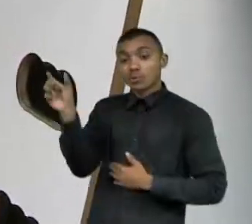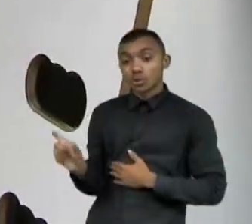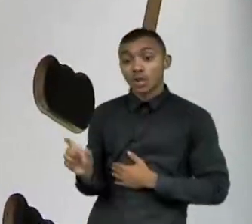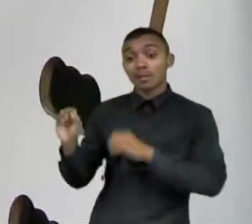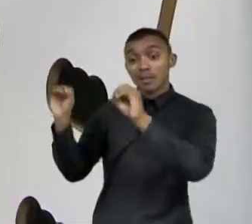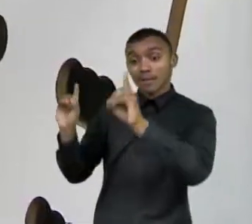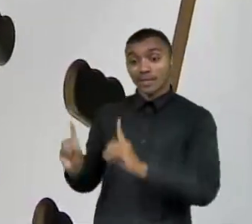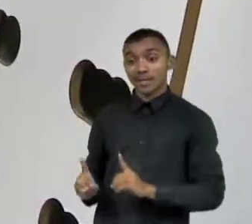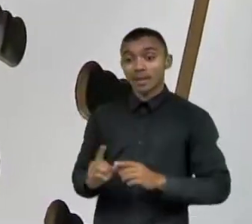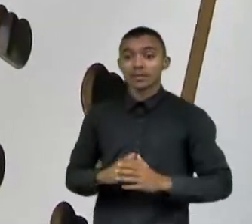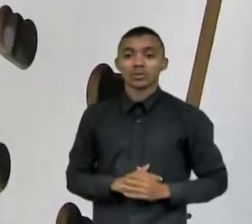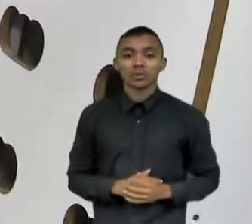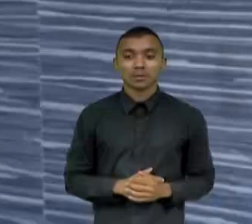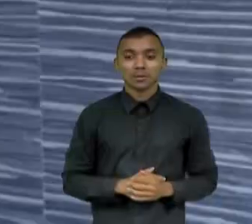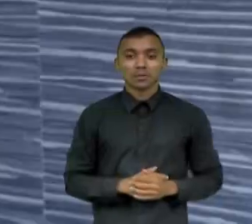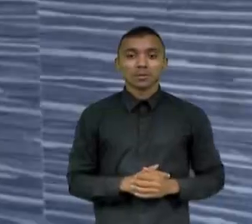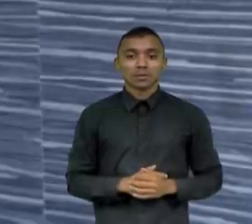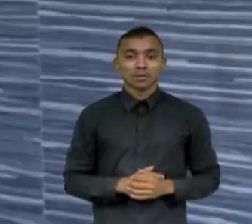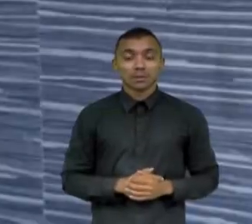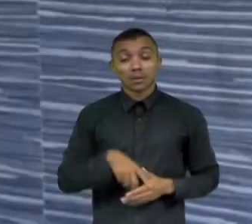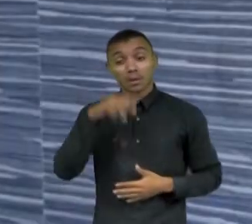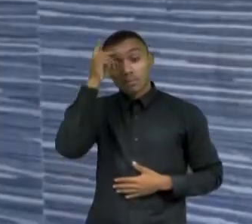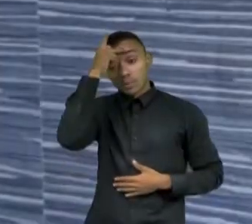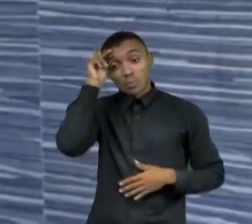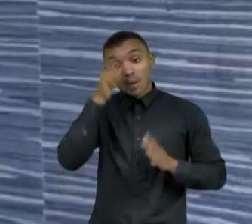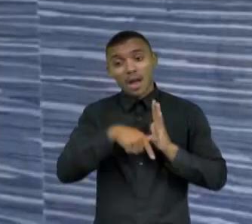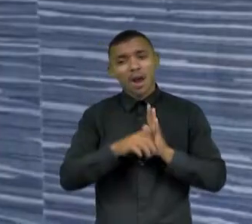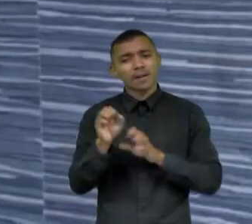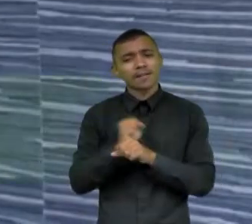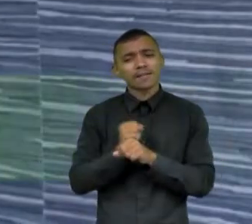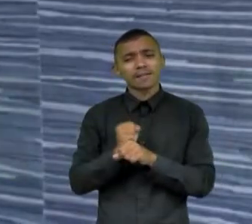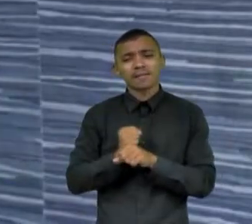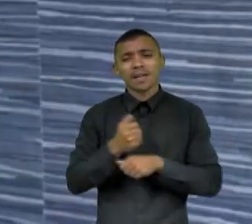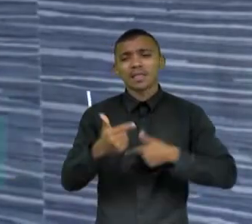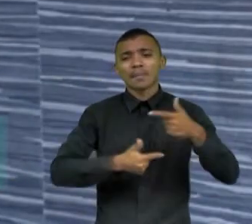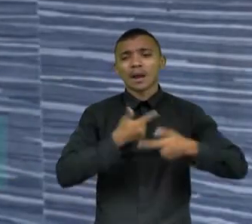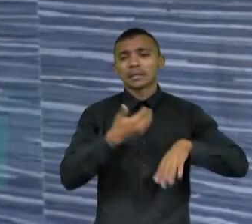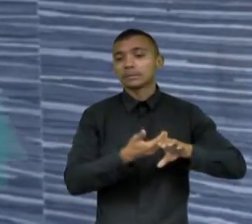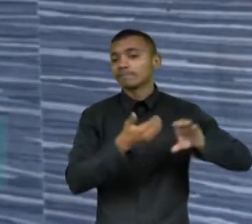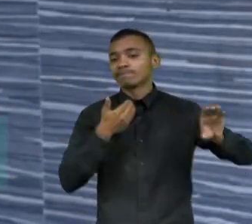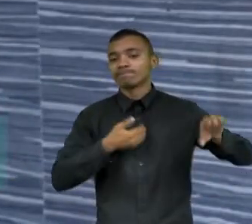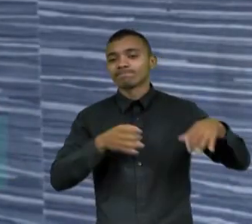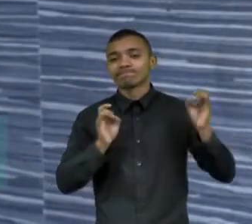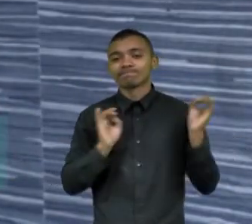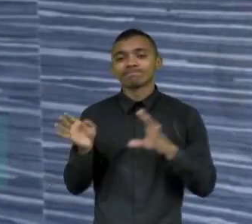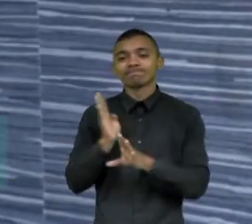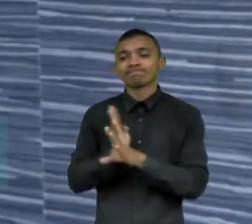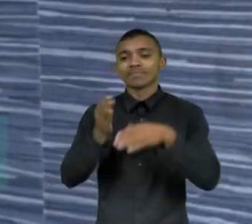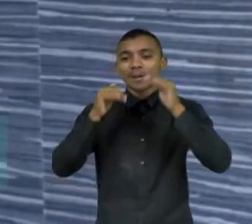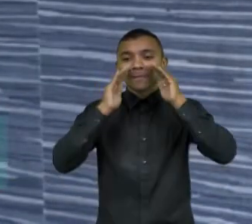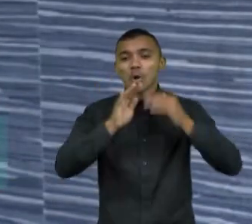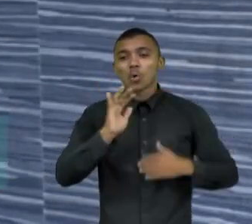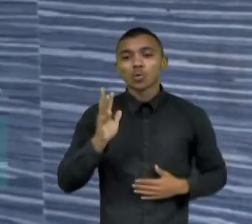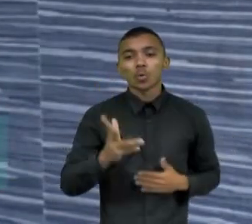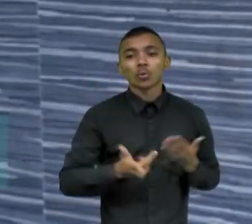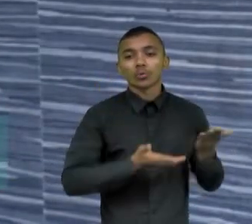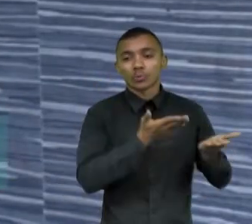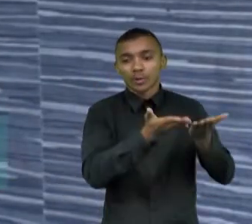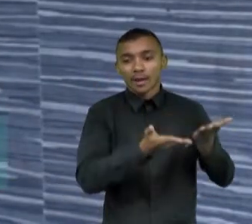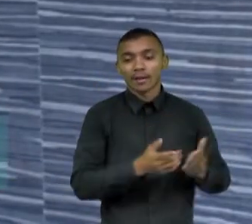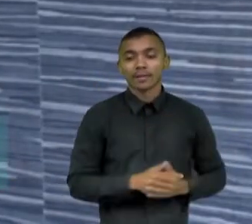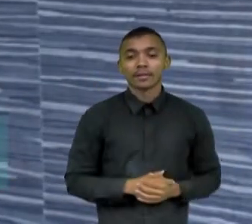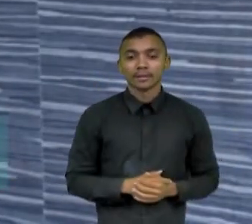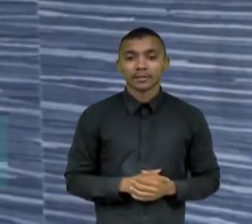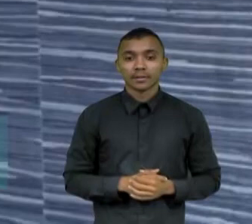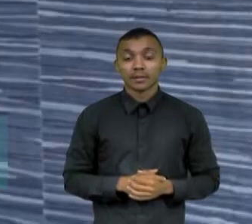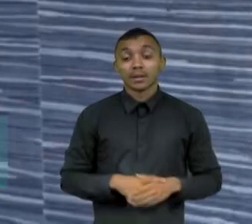possui necessidades especiais. Pessoas que ficaram anos afastadas de suas profissões para se dedicar integralmente ao cuidado da pessoa com